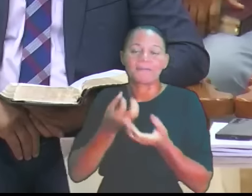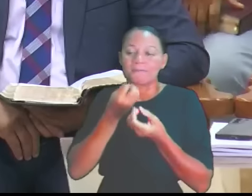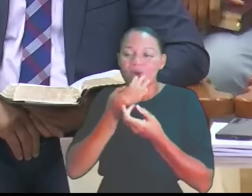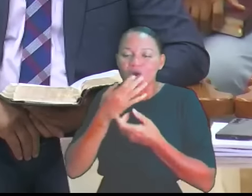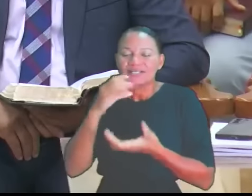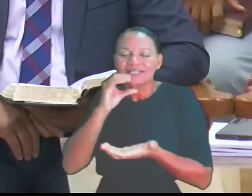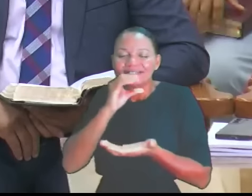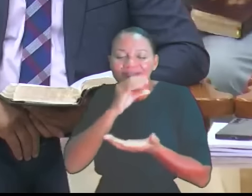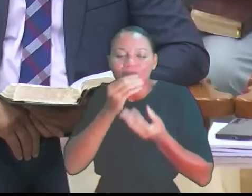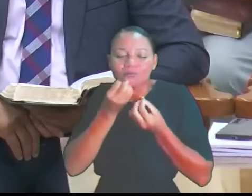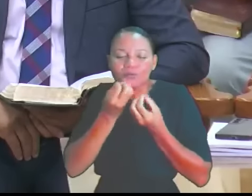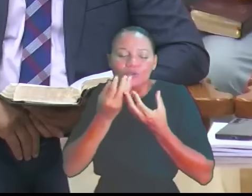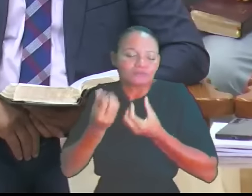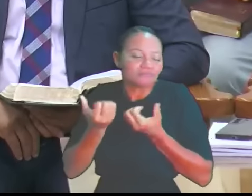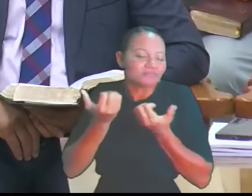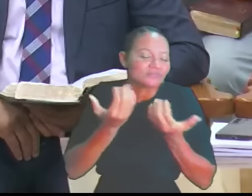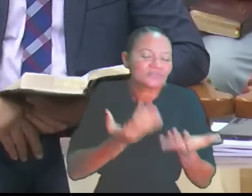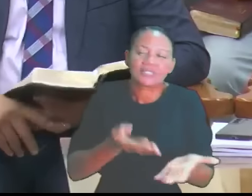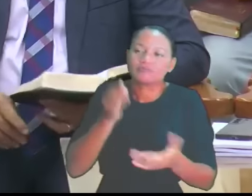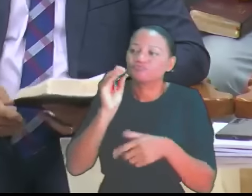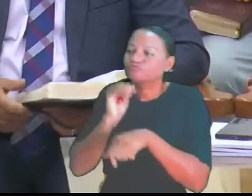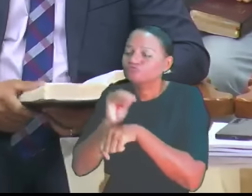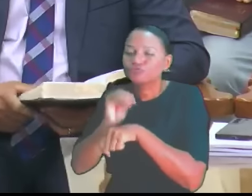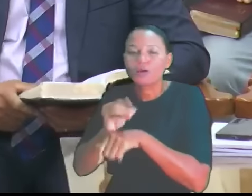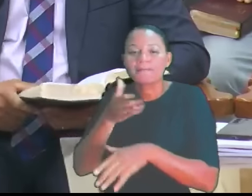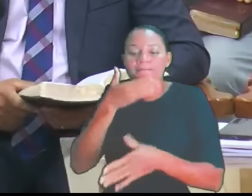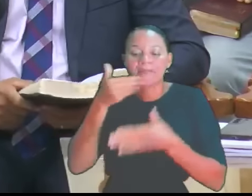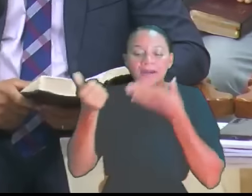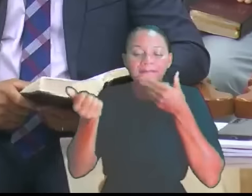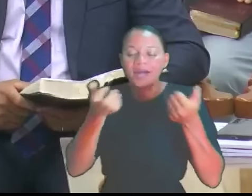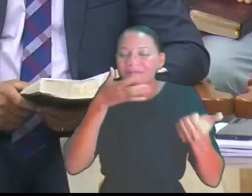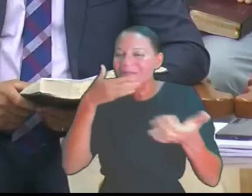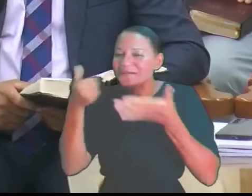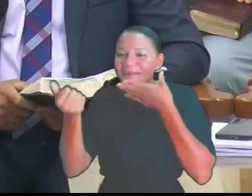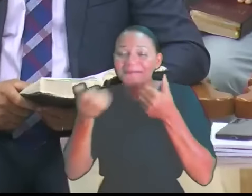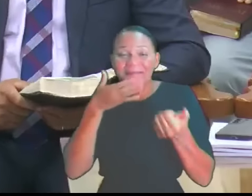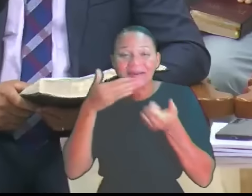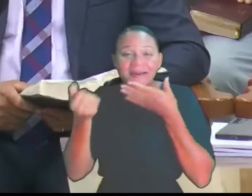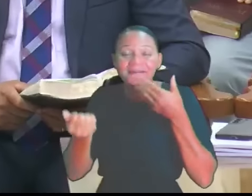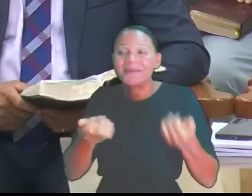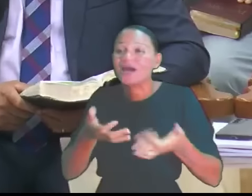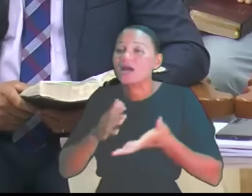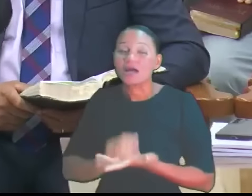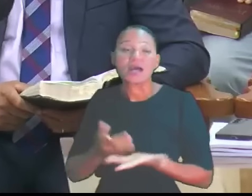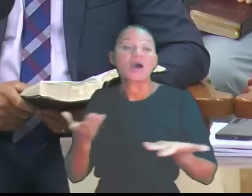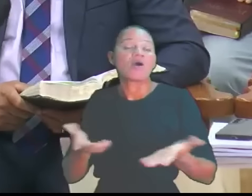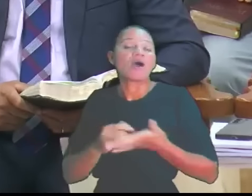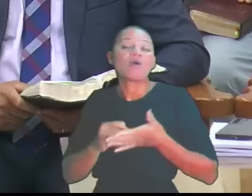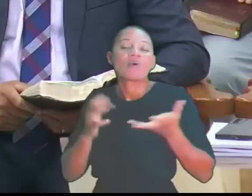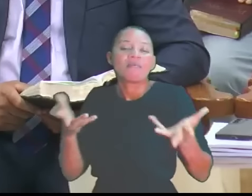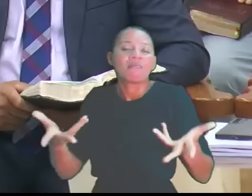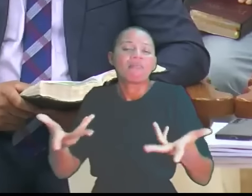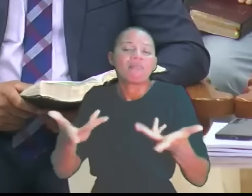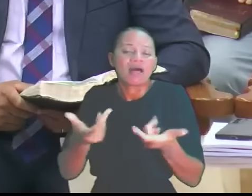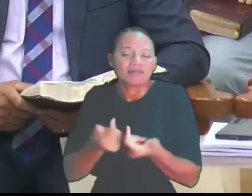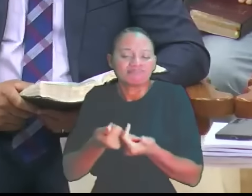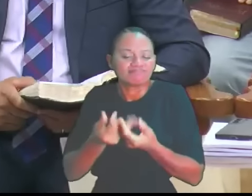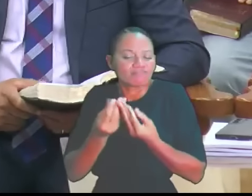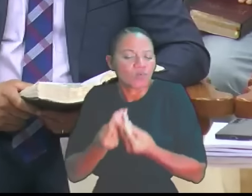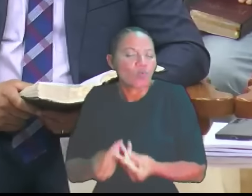tarde. Deus provê e provê o melhor, o melhor, o melhor. A excelência é o padrão do céu.